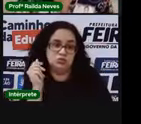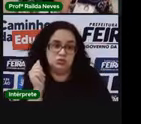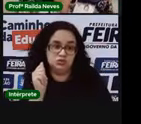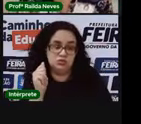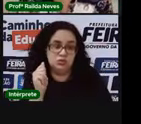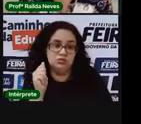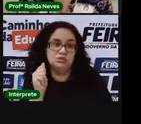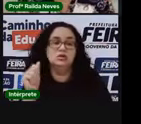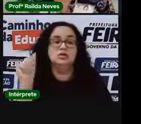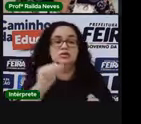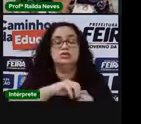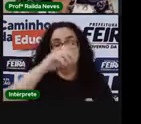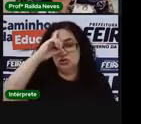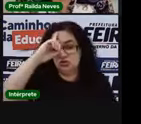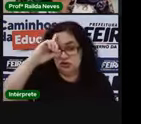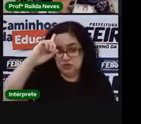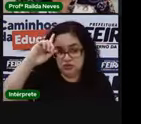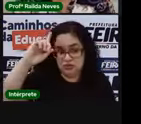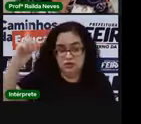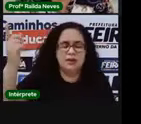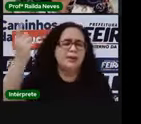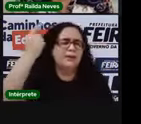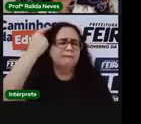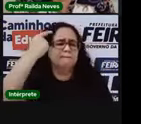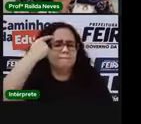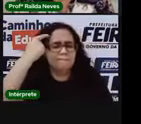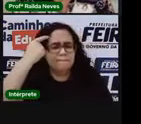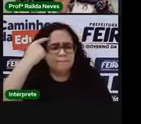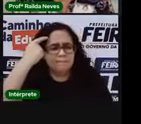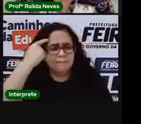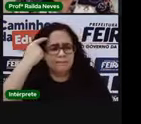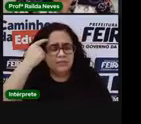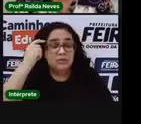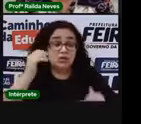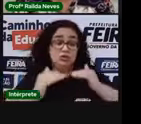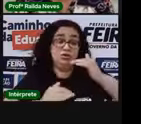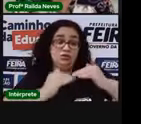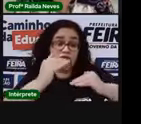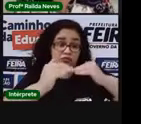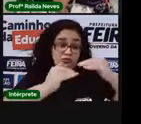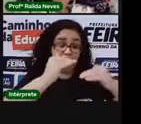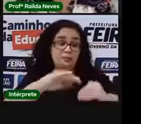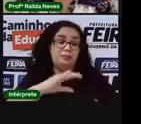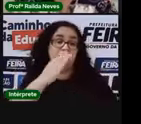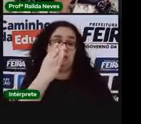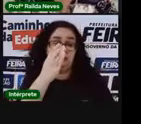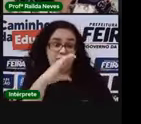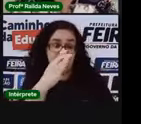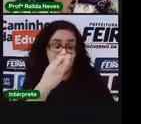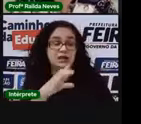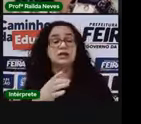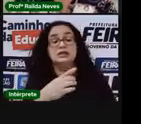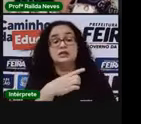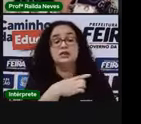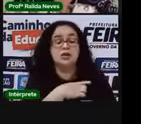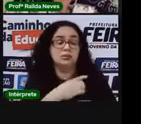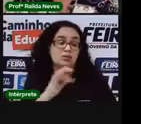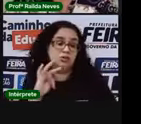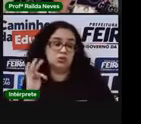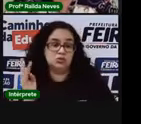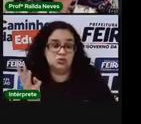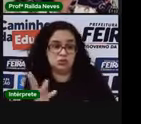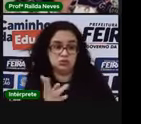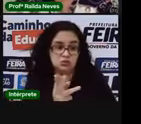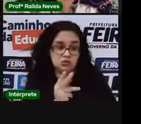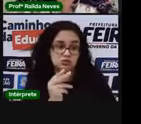da criação divina. E se a gente for pensar na perspectiva da evolução da ciência, também nós todos, ao